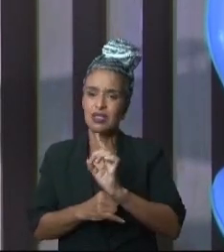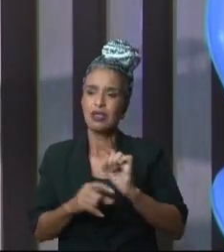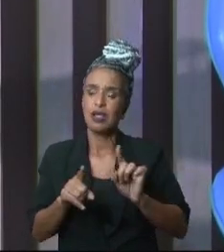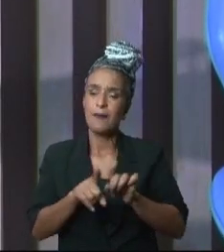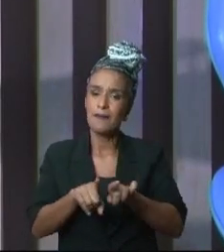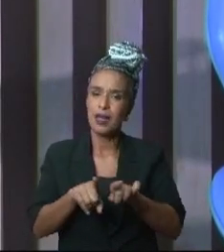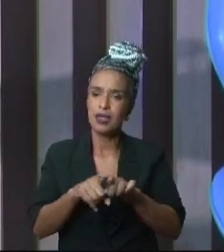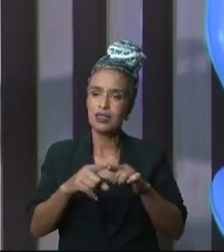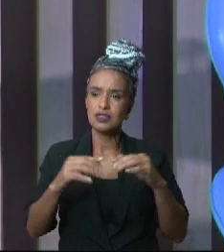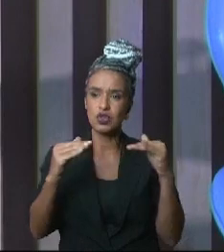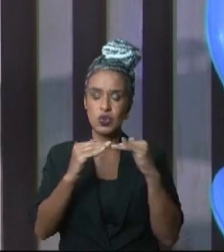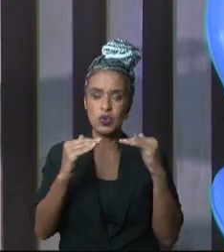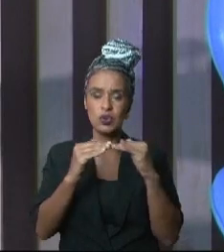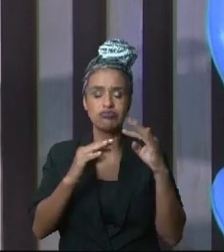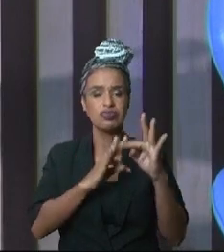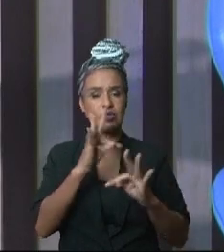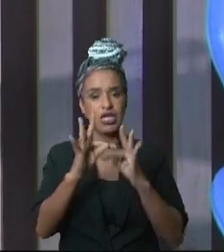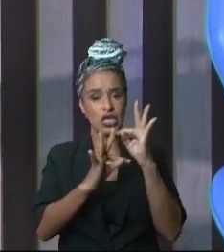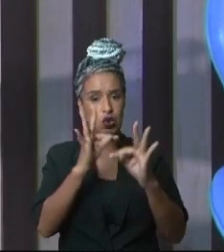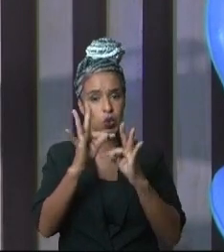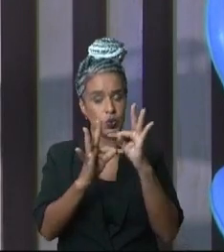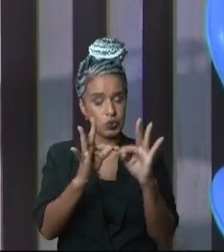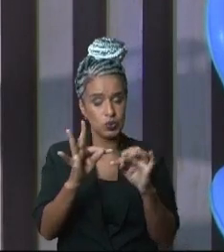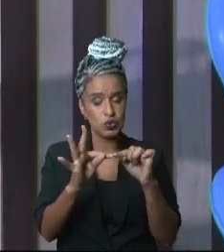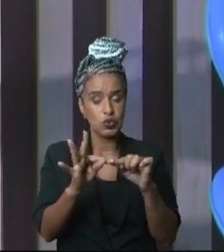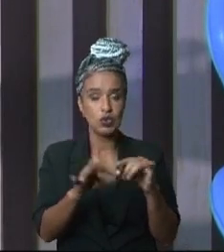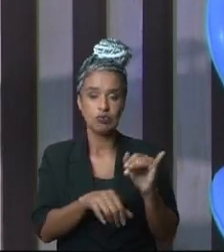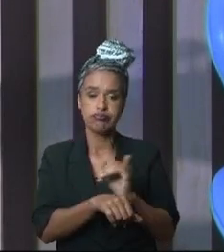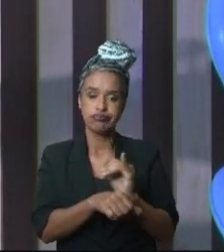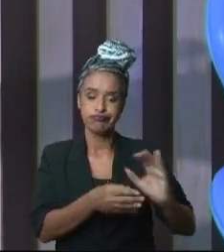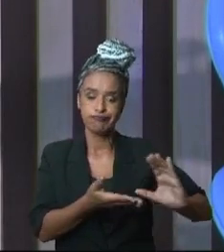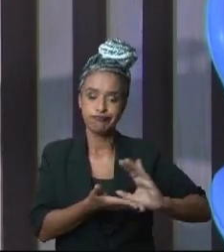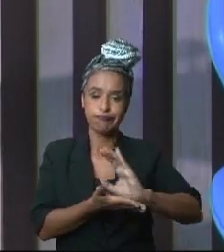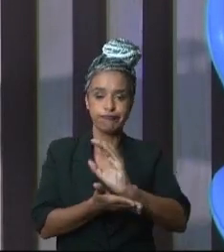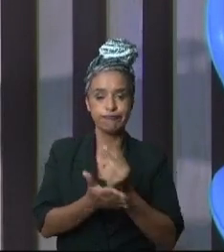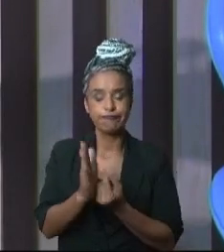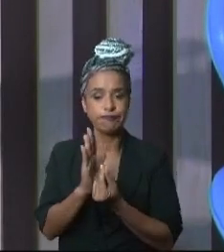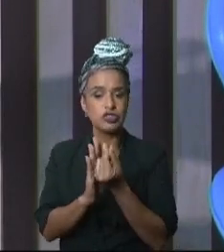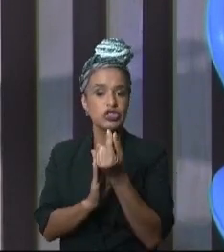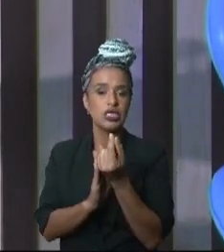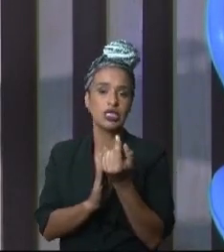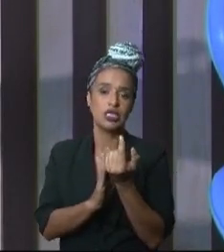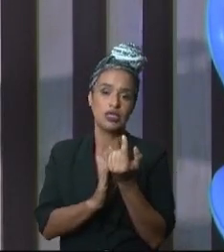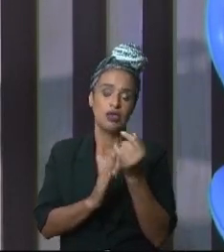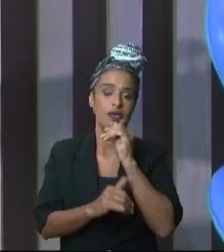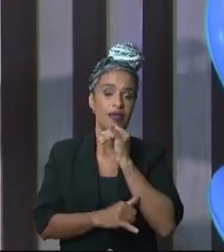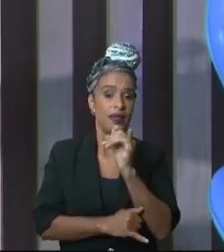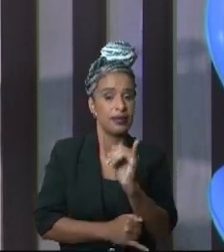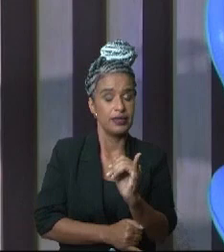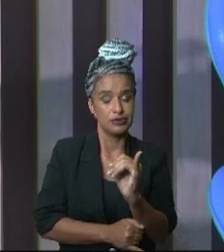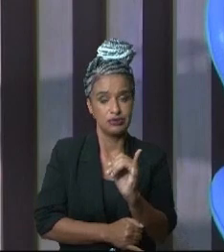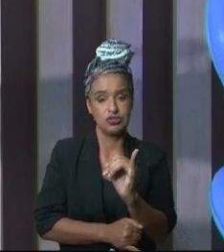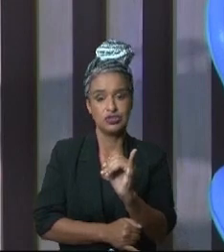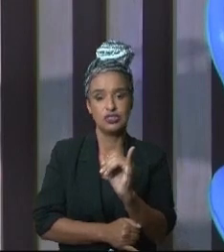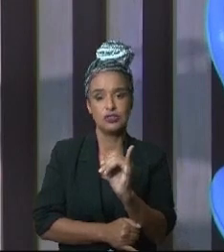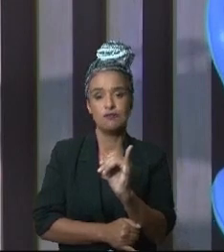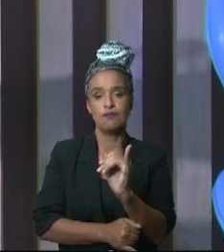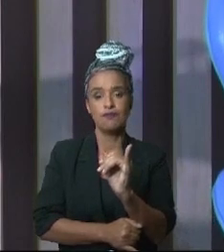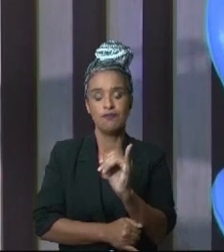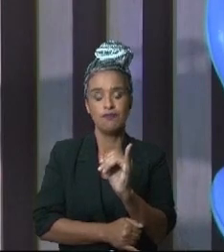mais concorrência sobre tecnologia, sobre recursos, sobre energia e